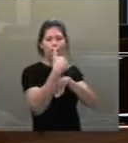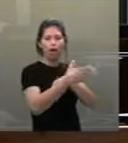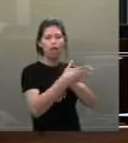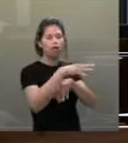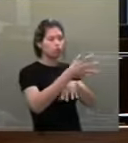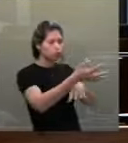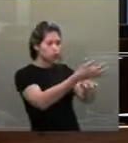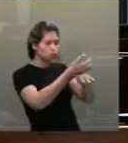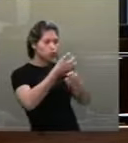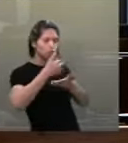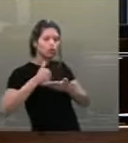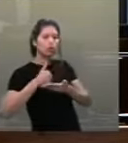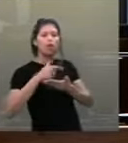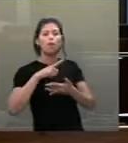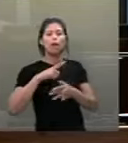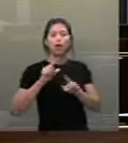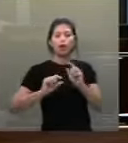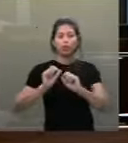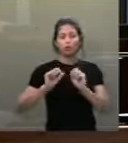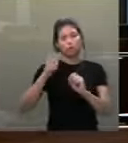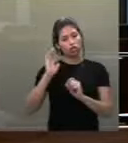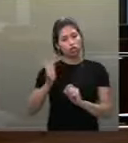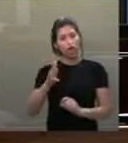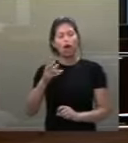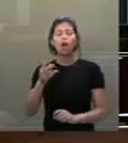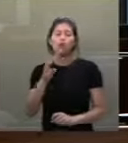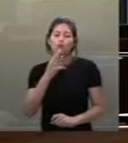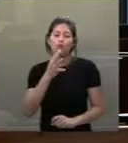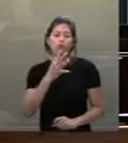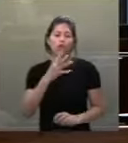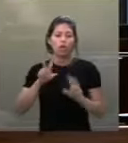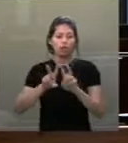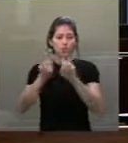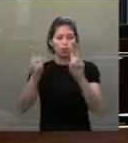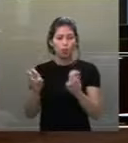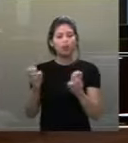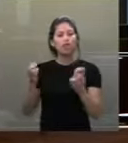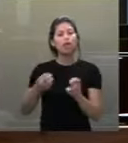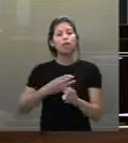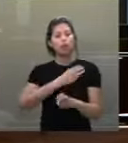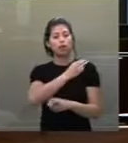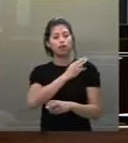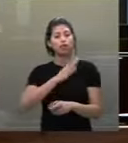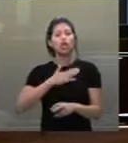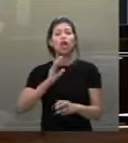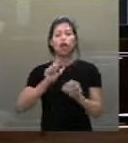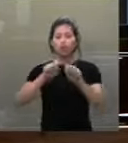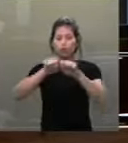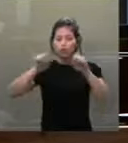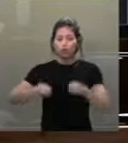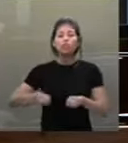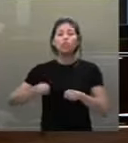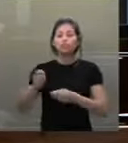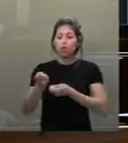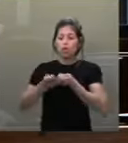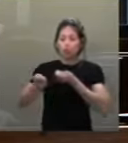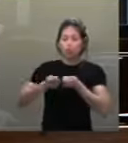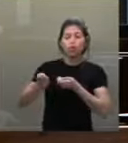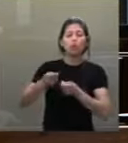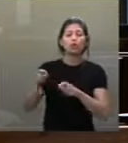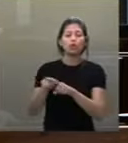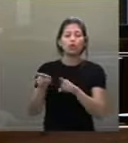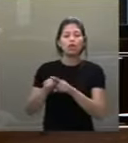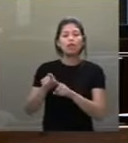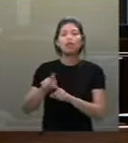senador Eduardo, que foi ministro e conhece esse assunto muito bem e teve sob suas mãos também sistemas como esse de controle, ou de, pelo